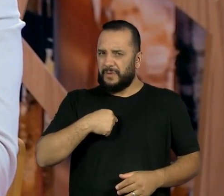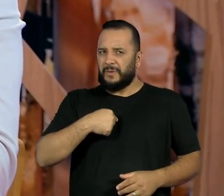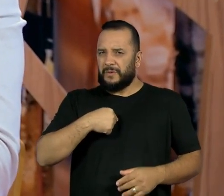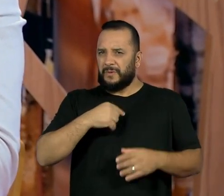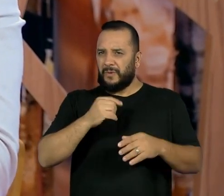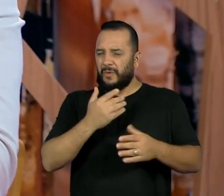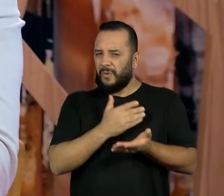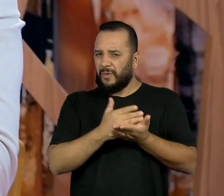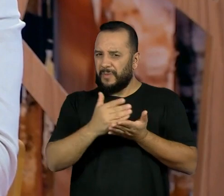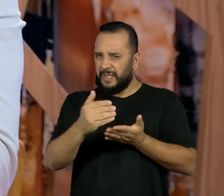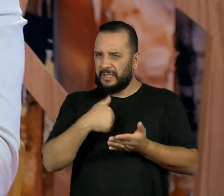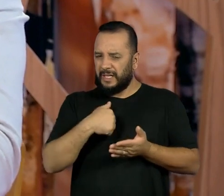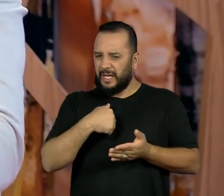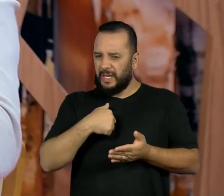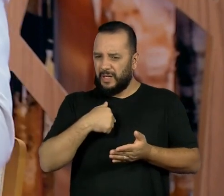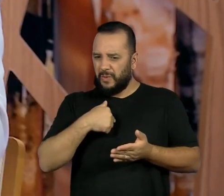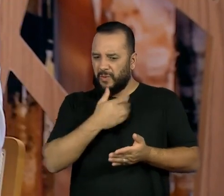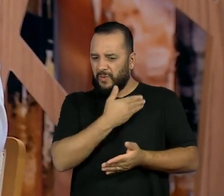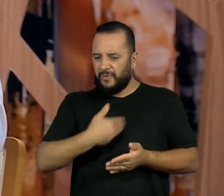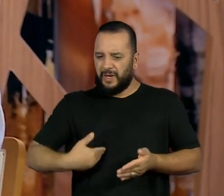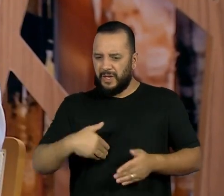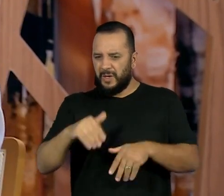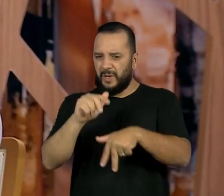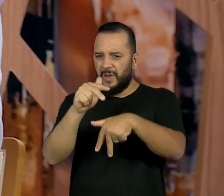usar ela como forma de